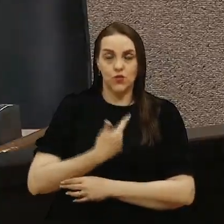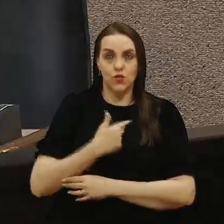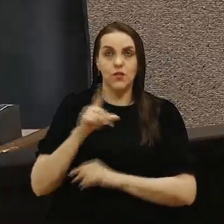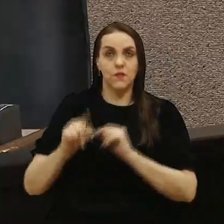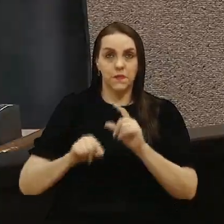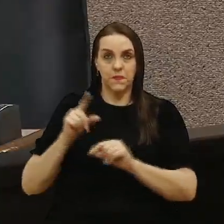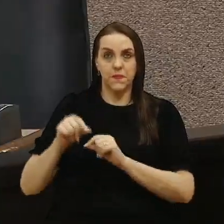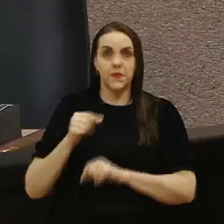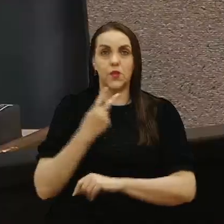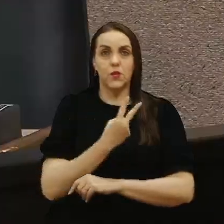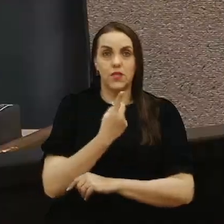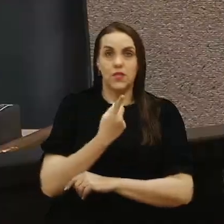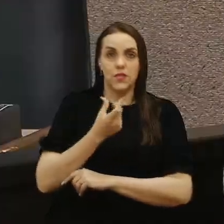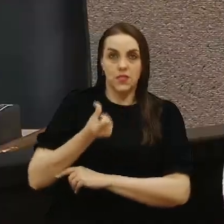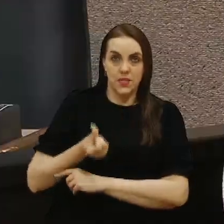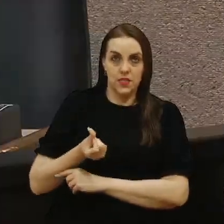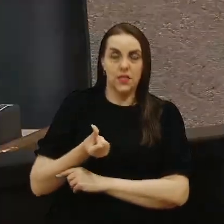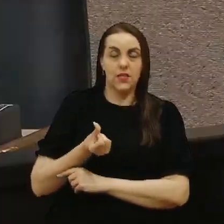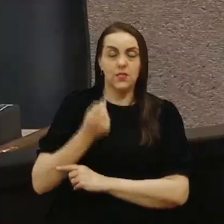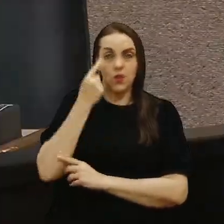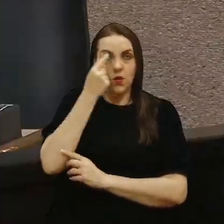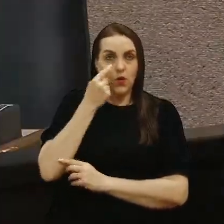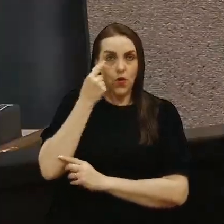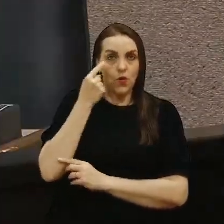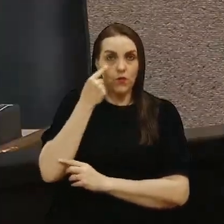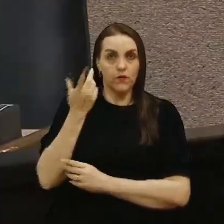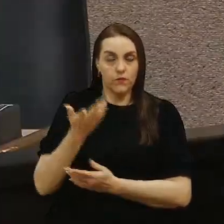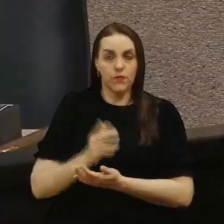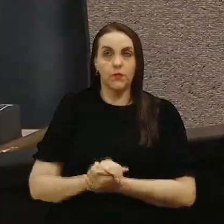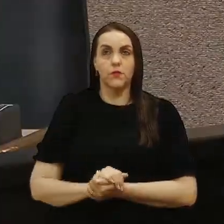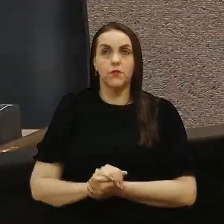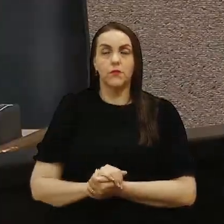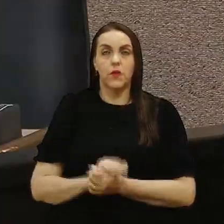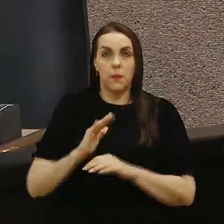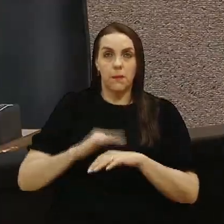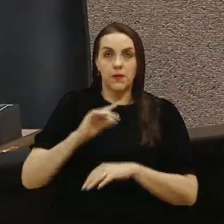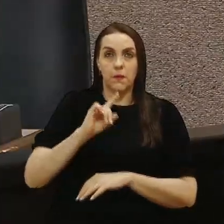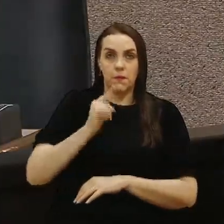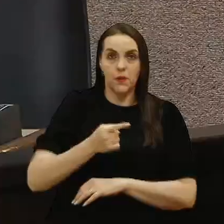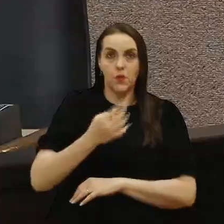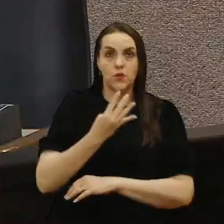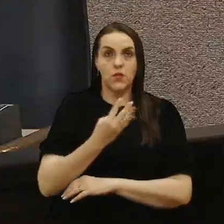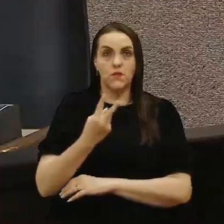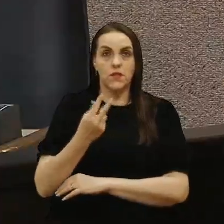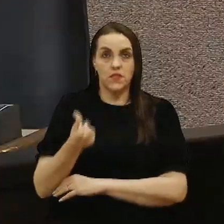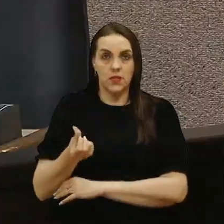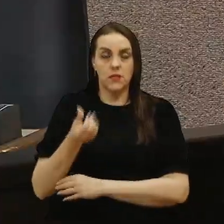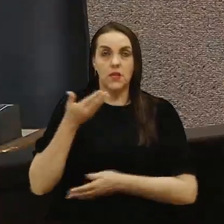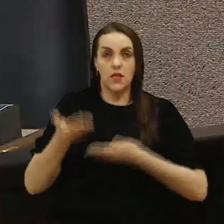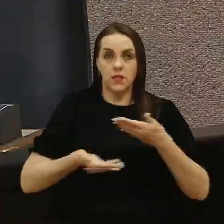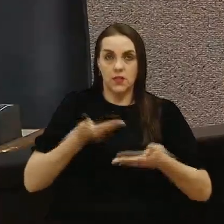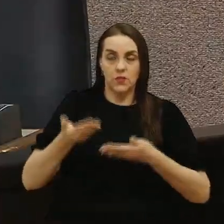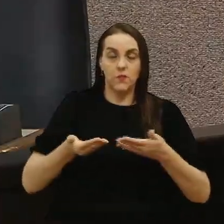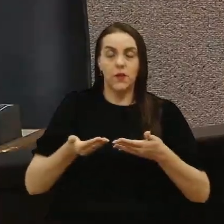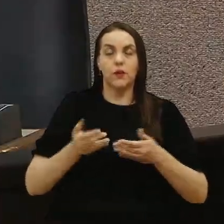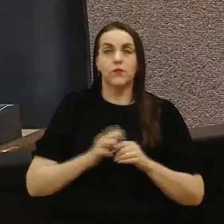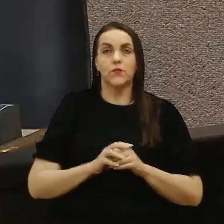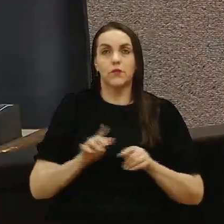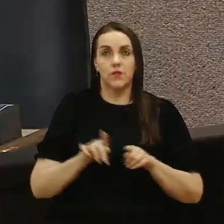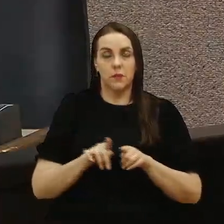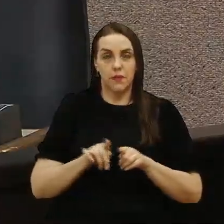e 216 oftalmológicas. Então, e mais 1.426 consultas ambulatoriais.